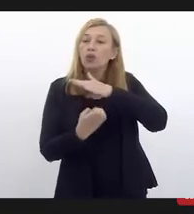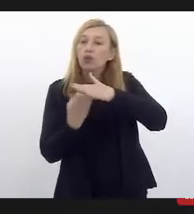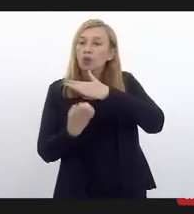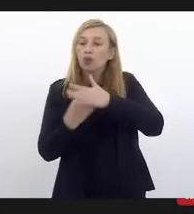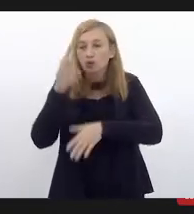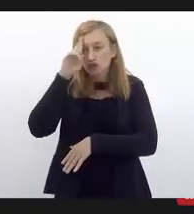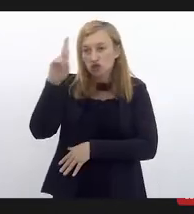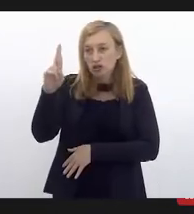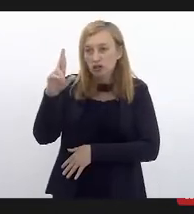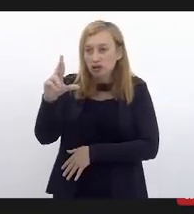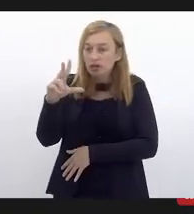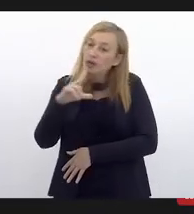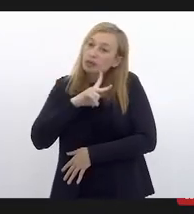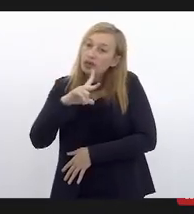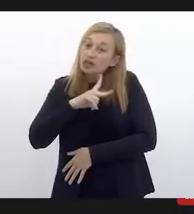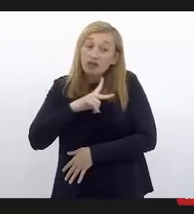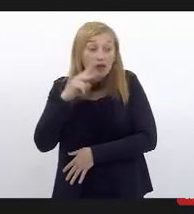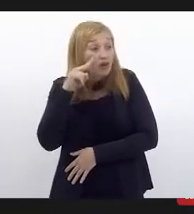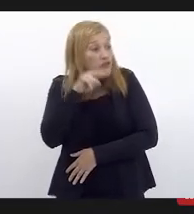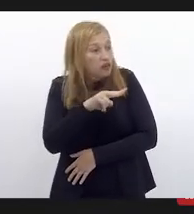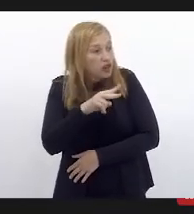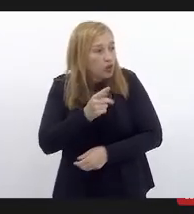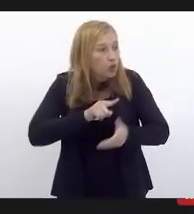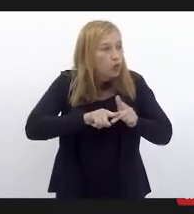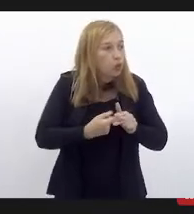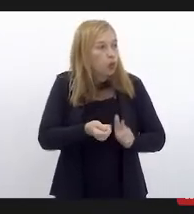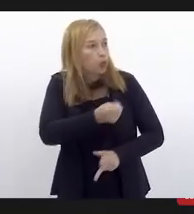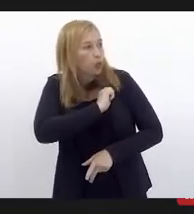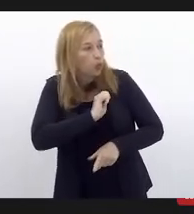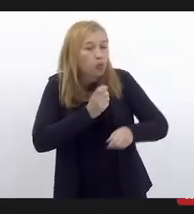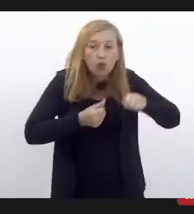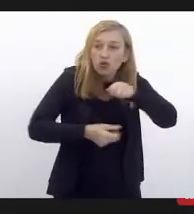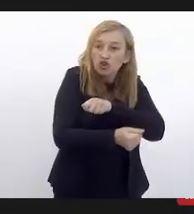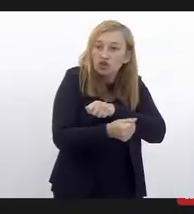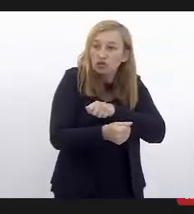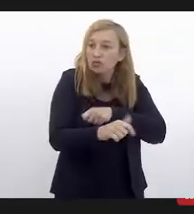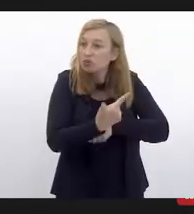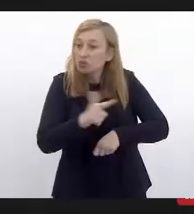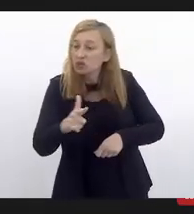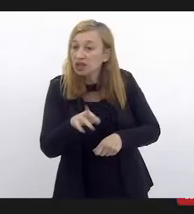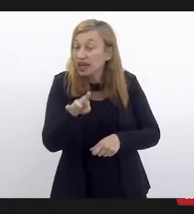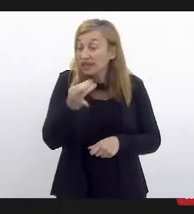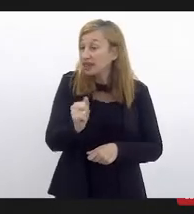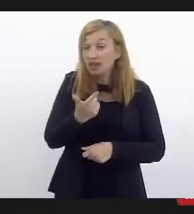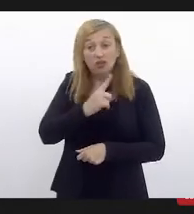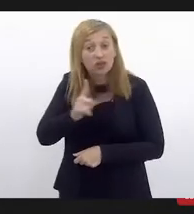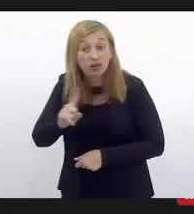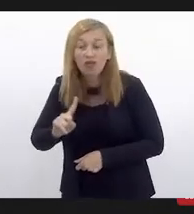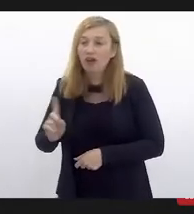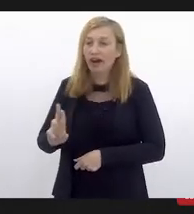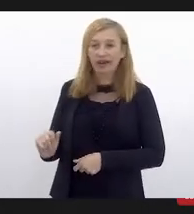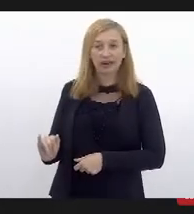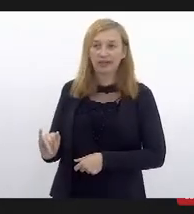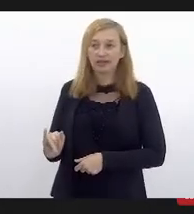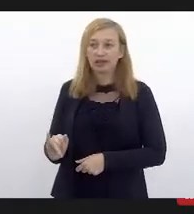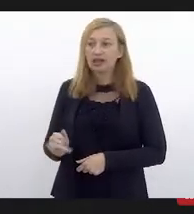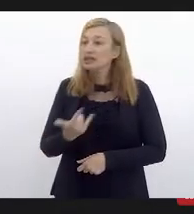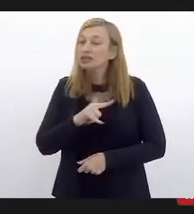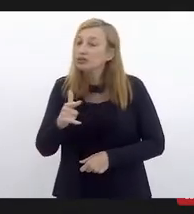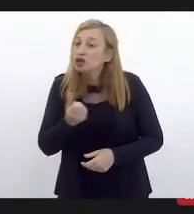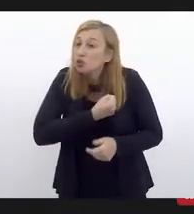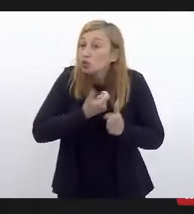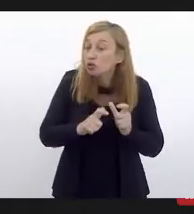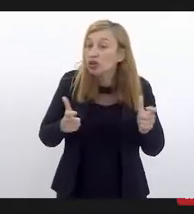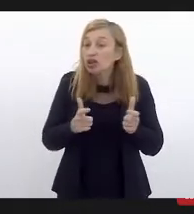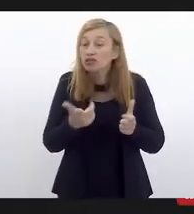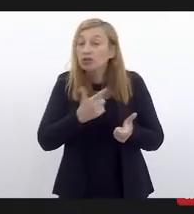privado vai olhar para o ajuste fiscal e fazer investimentos, mesmo não tendo receita, não vai. Se não tem demanda, não tem receita